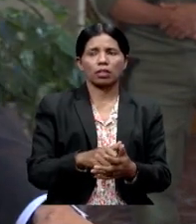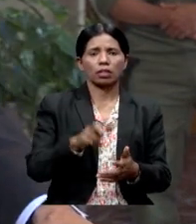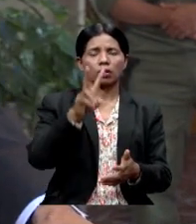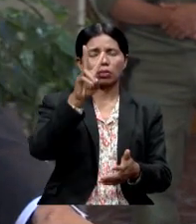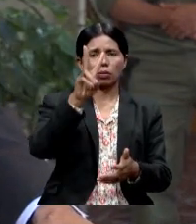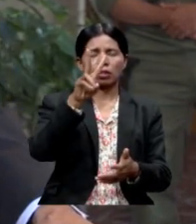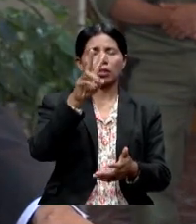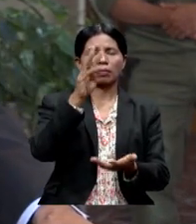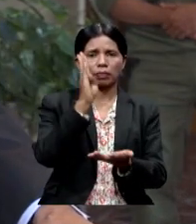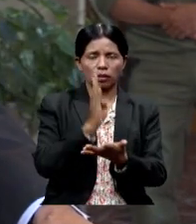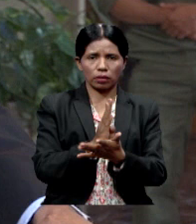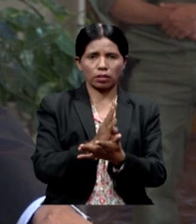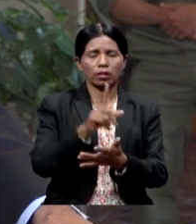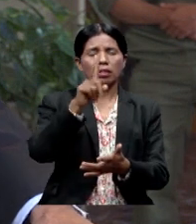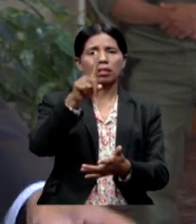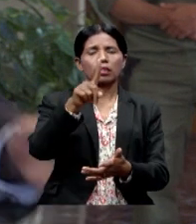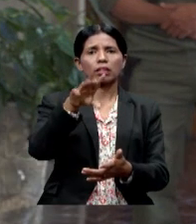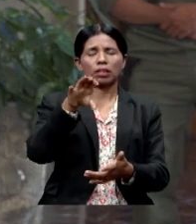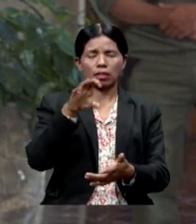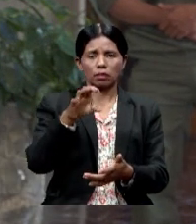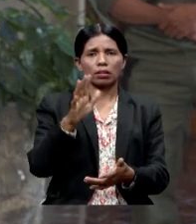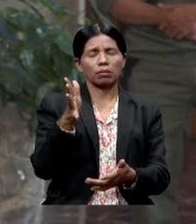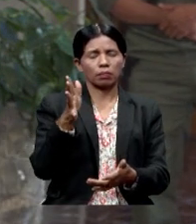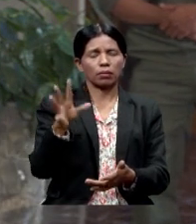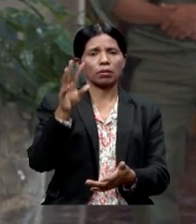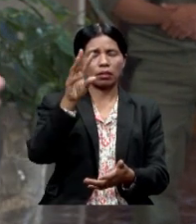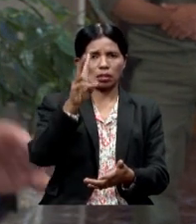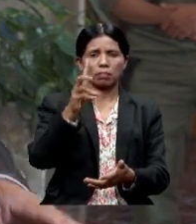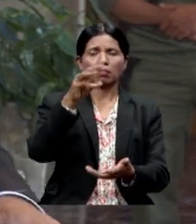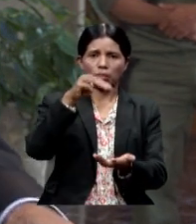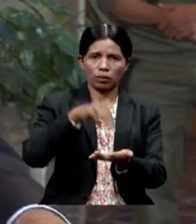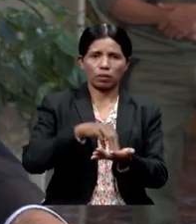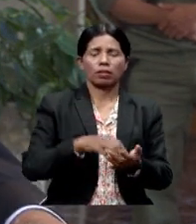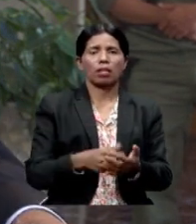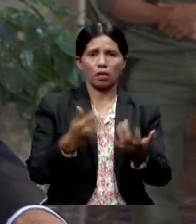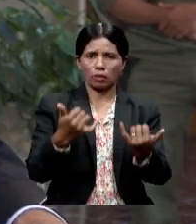2 bilhões 155 milhões. É bem,